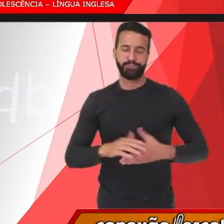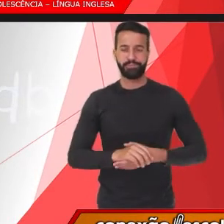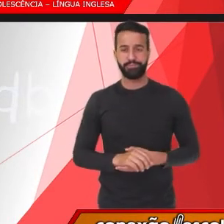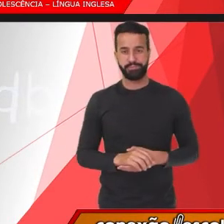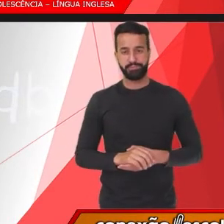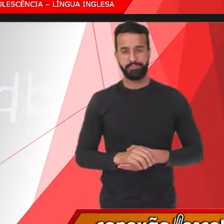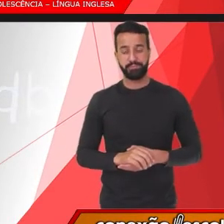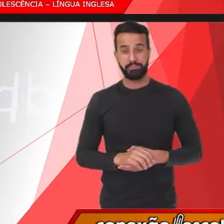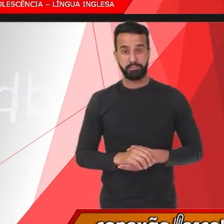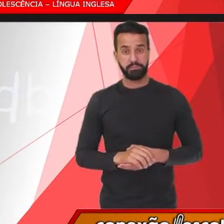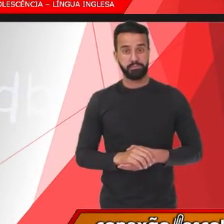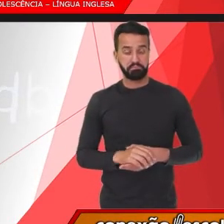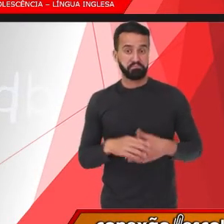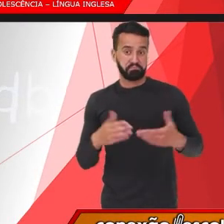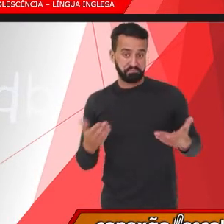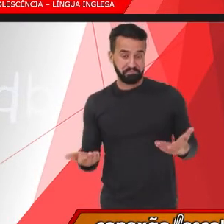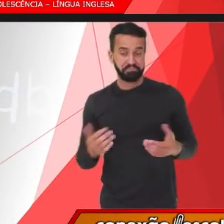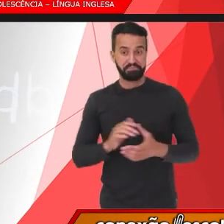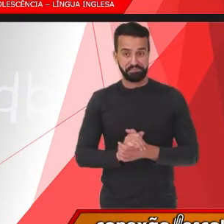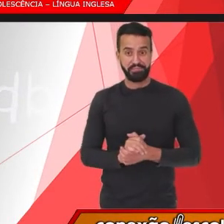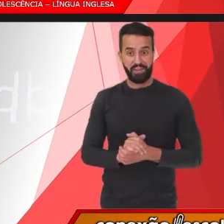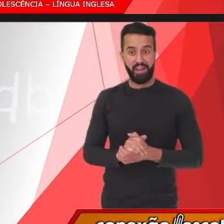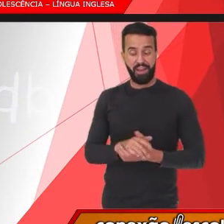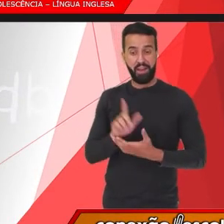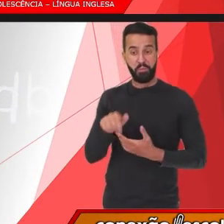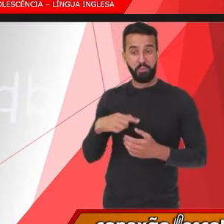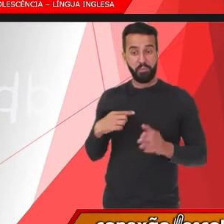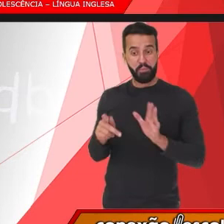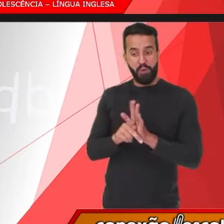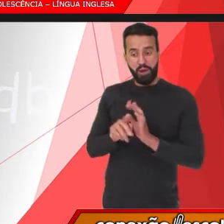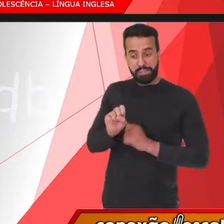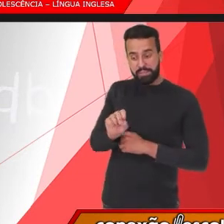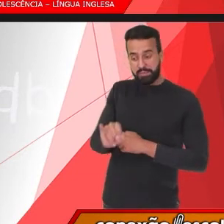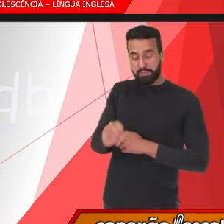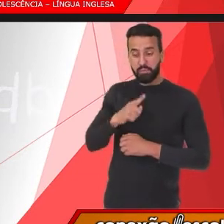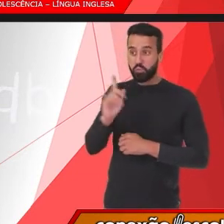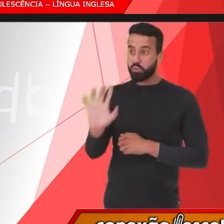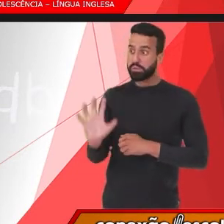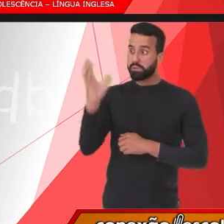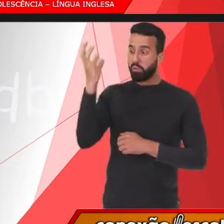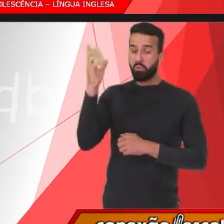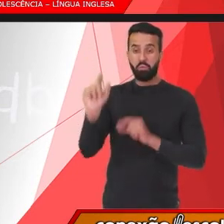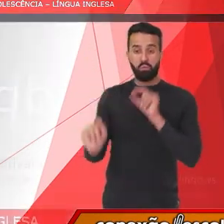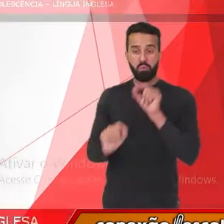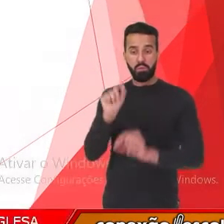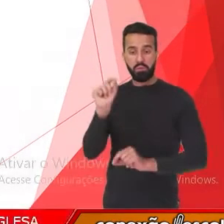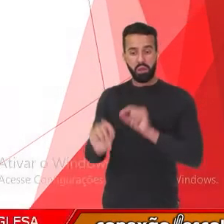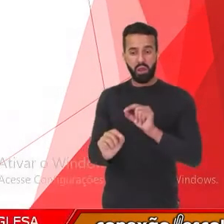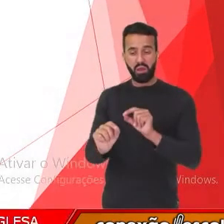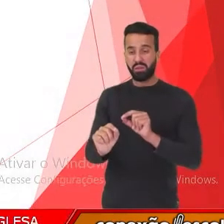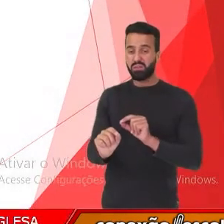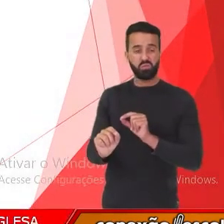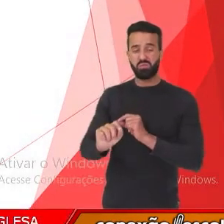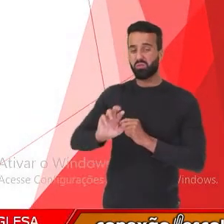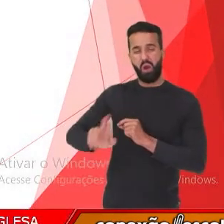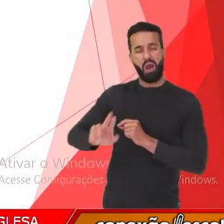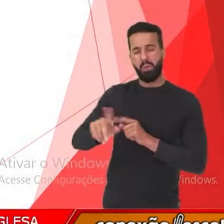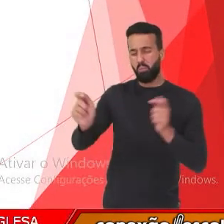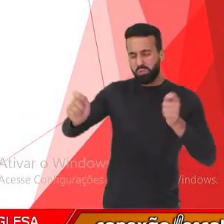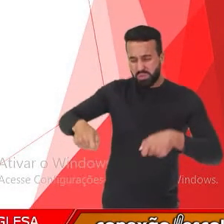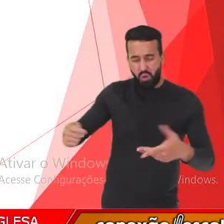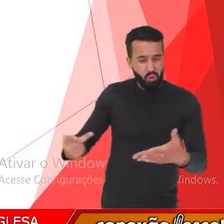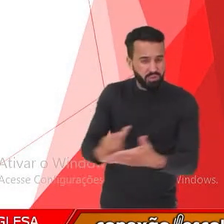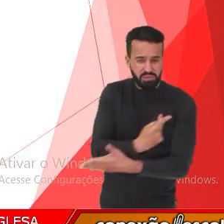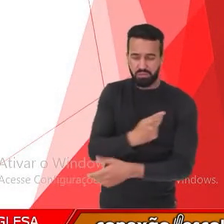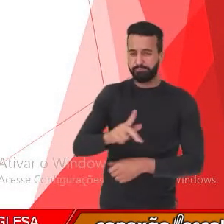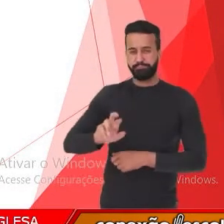Bom, então, geralmente essa condição descreve situações que não são possíveis de se concretizar naquele momento. No